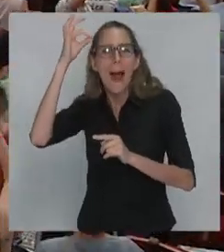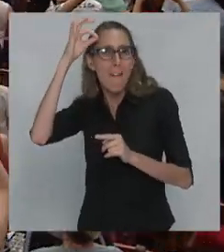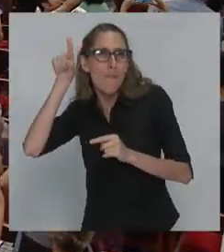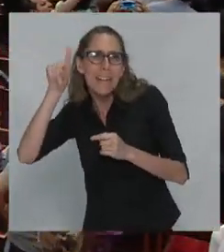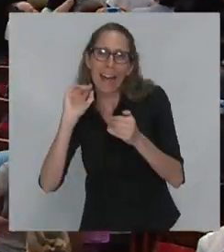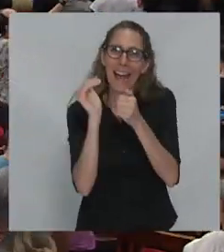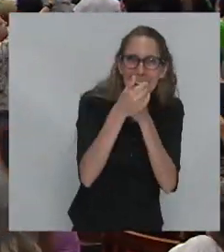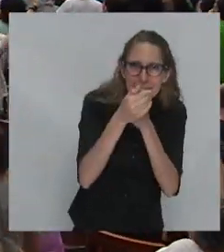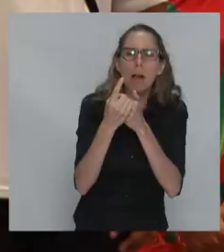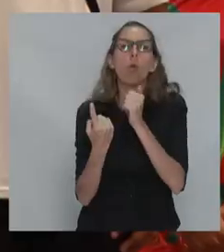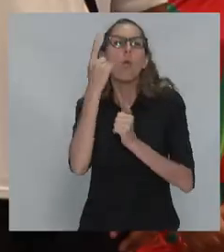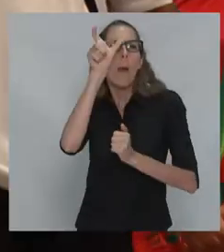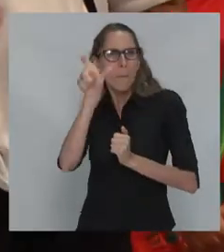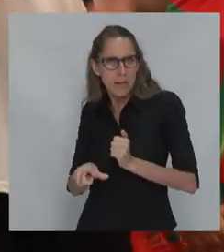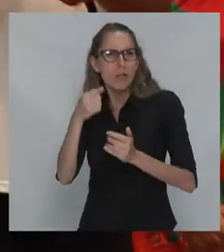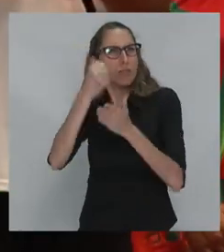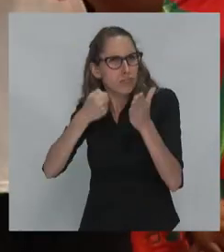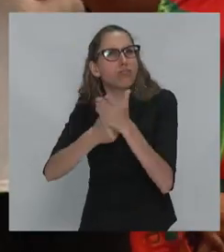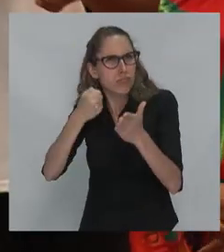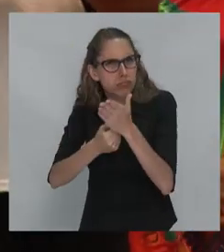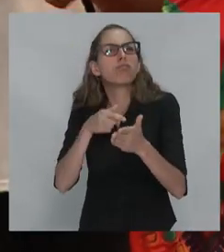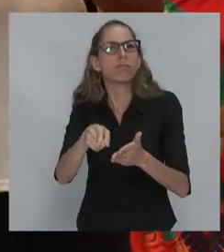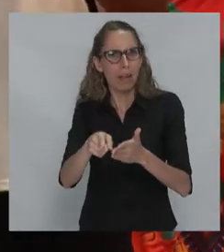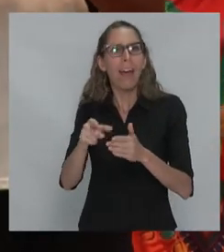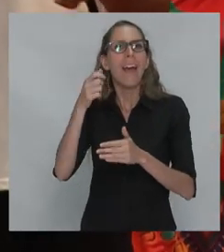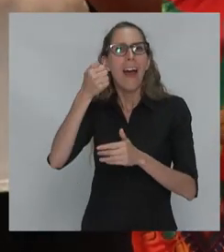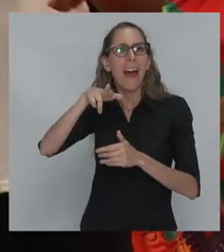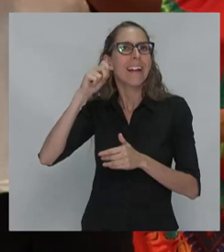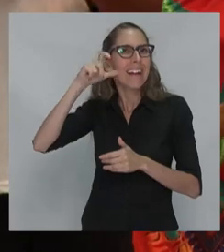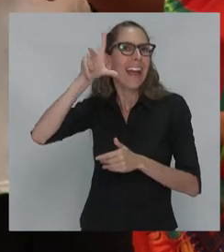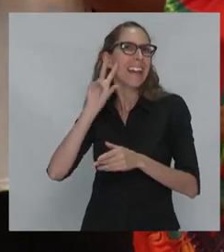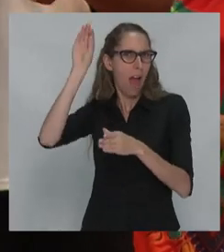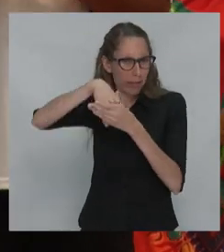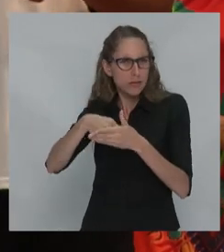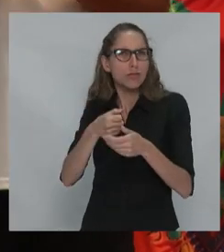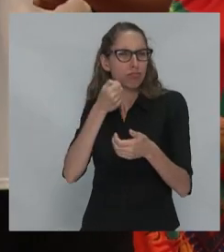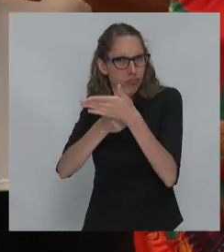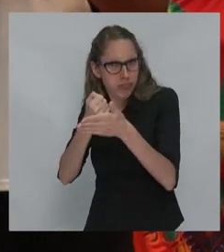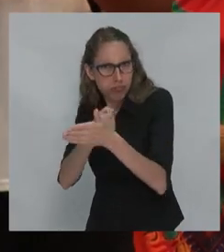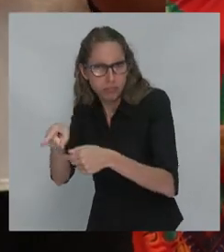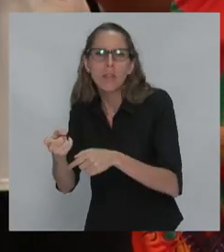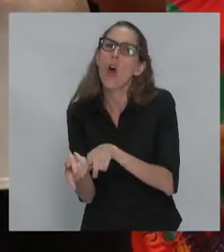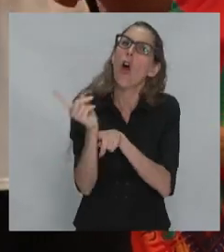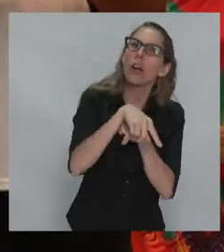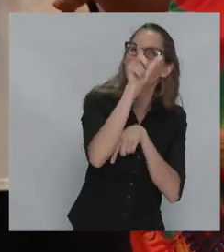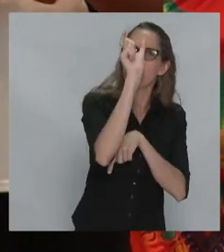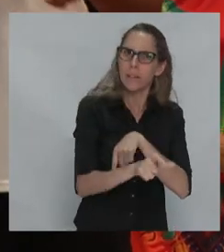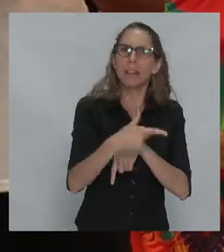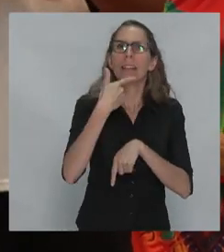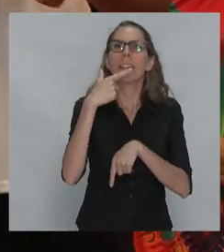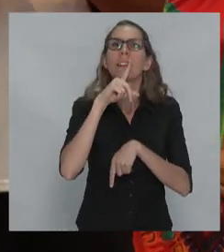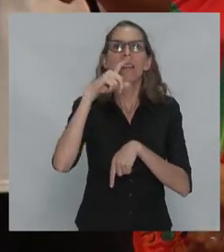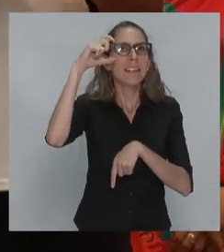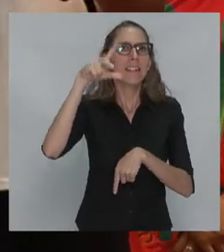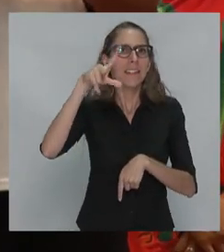Fanon, que luchó en Argelia, y otro, Steve